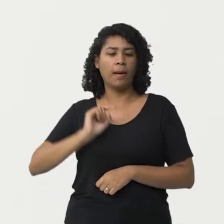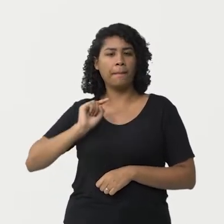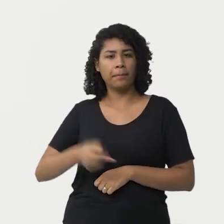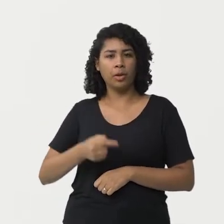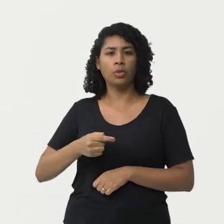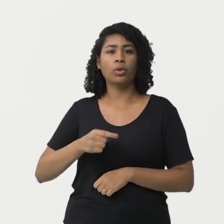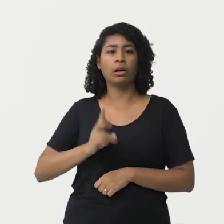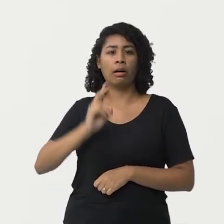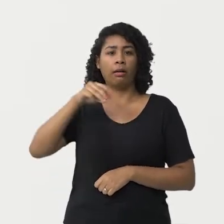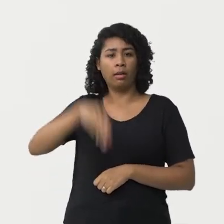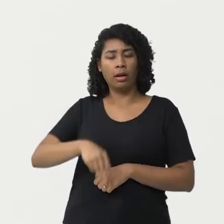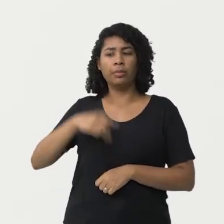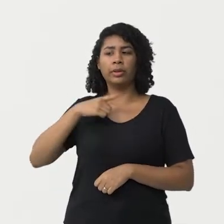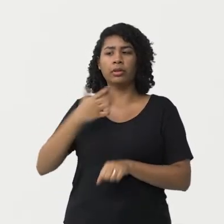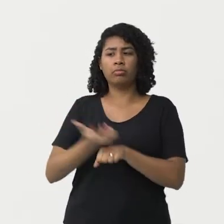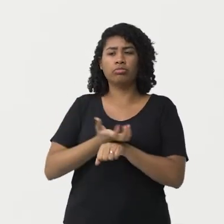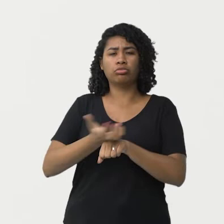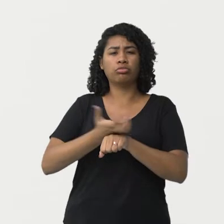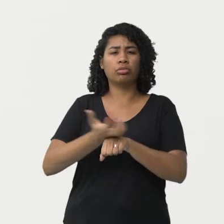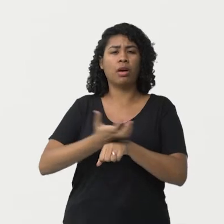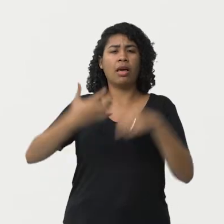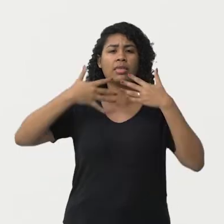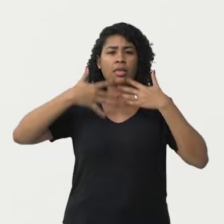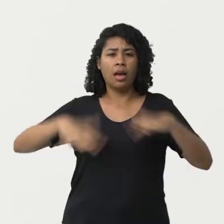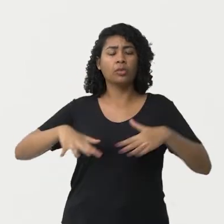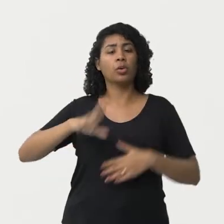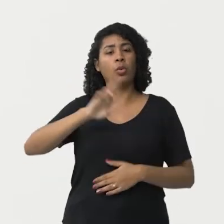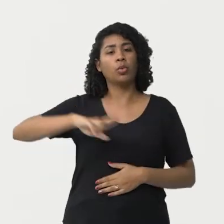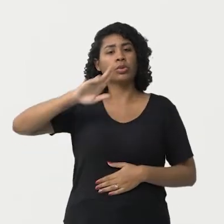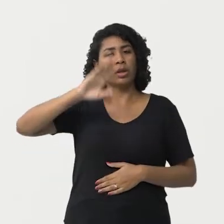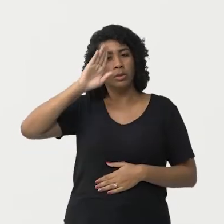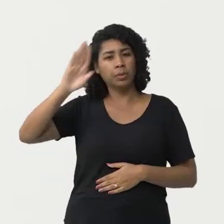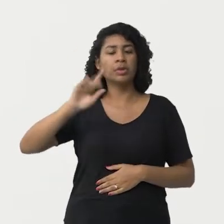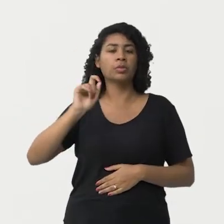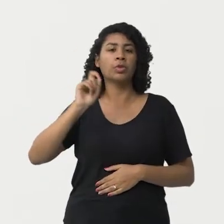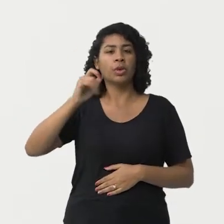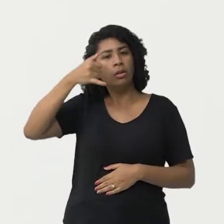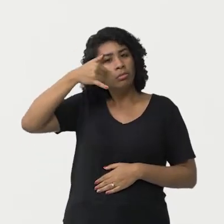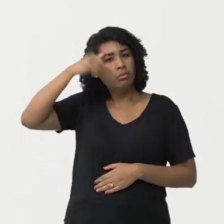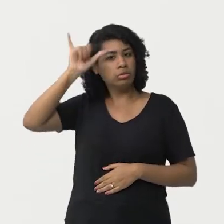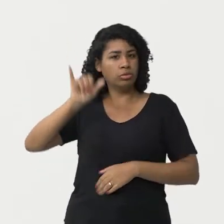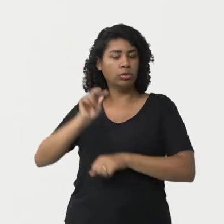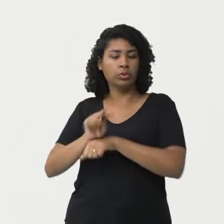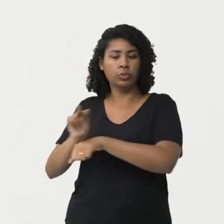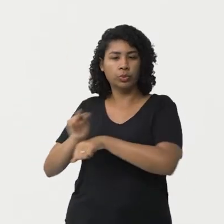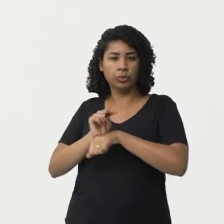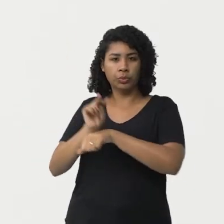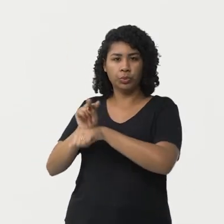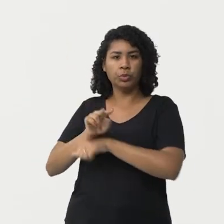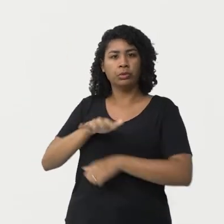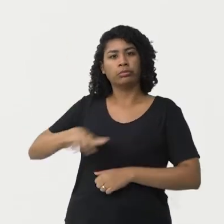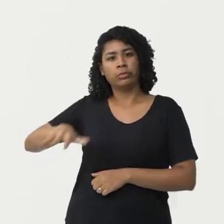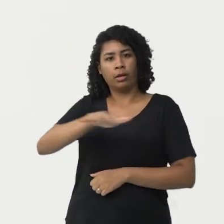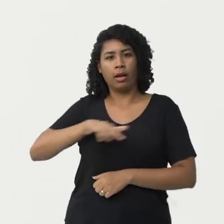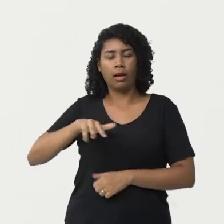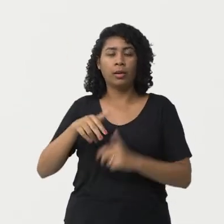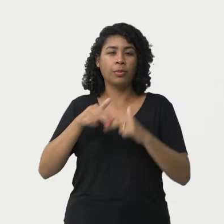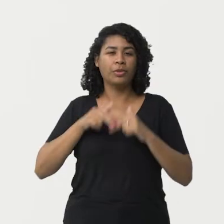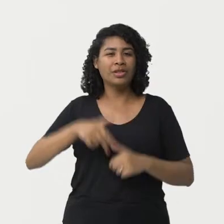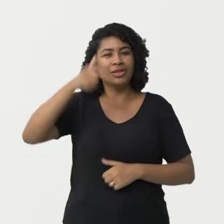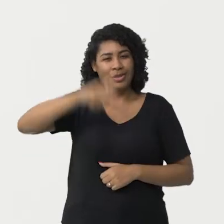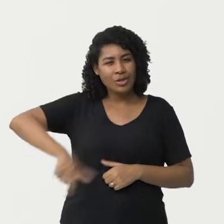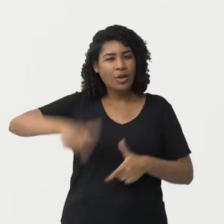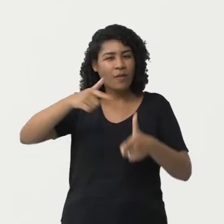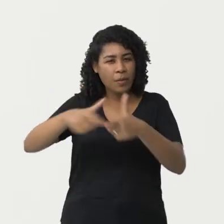pastagens naturais e é bastante utilizada para a alimentação do gado bovino na pecuária extensiva. Aí a gente entra de novo naquele